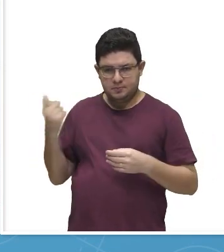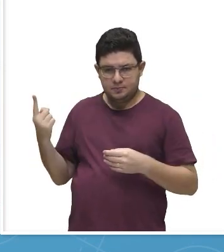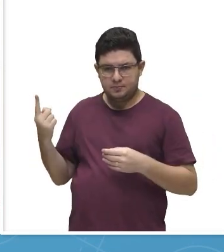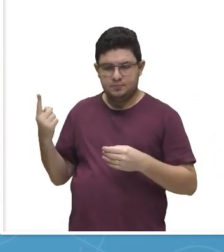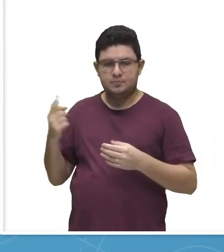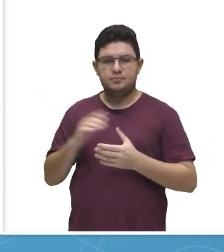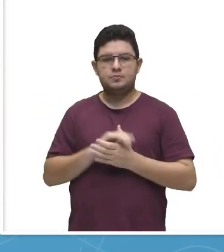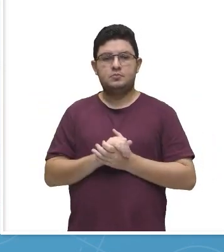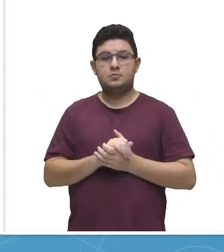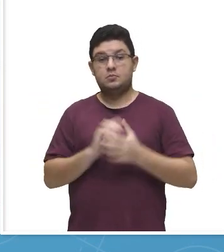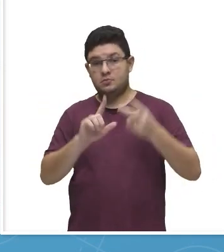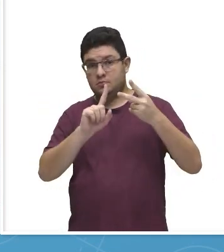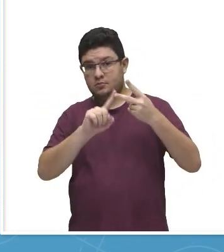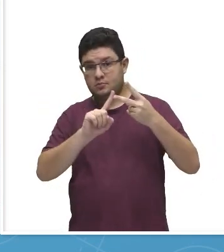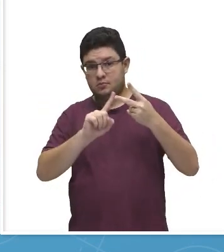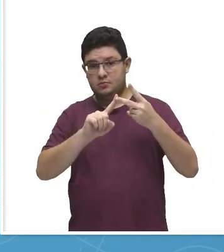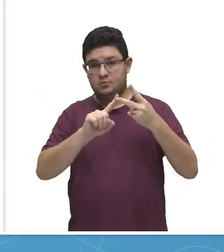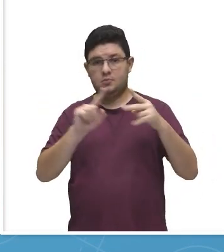Segunda situação.